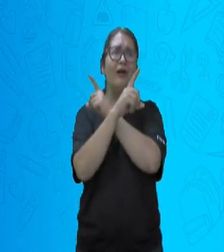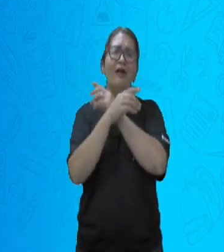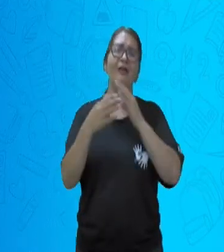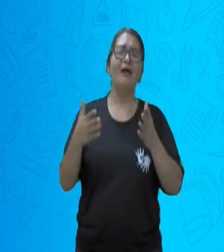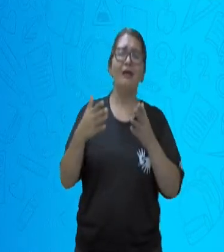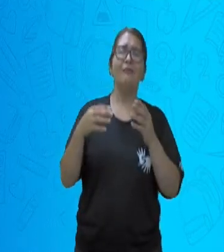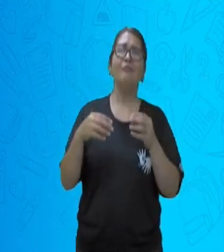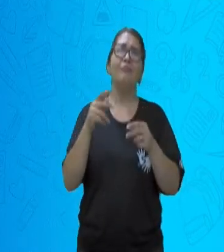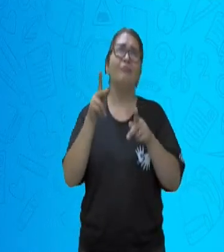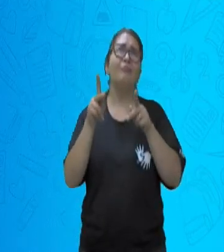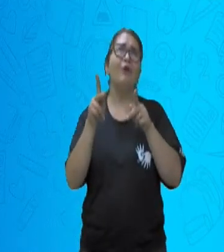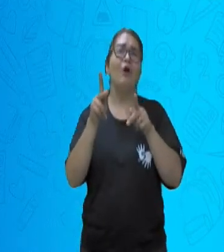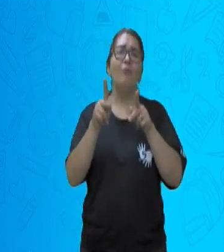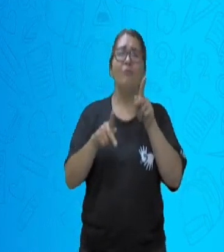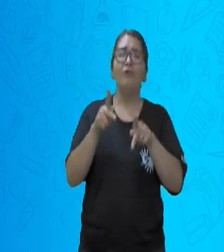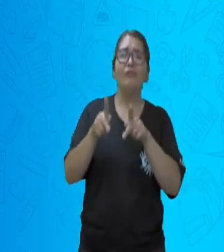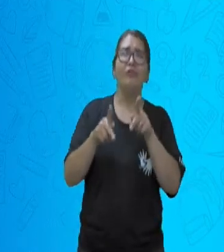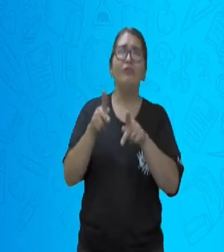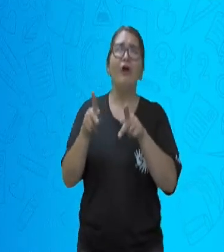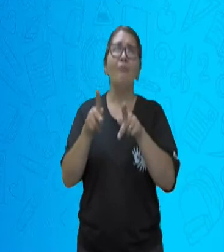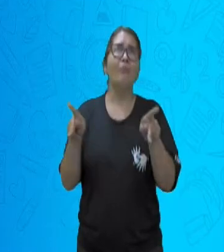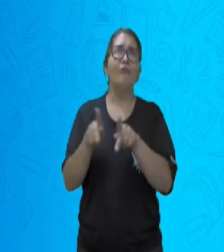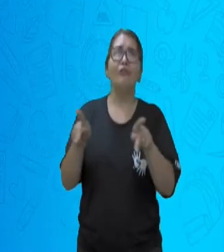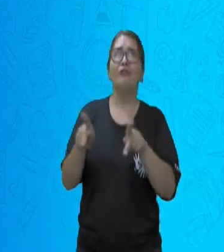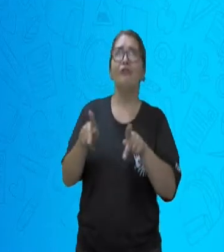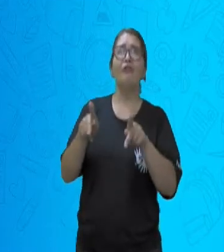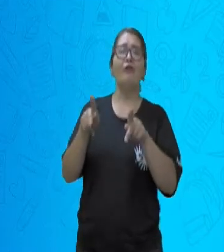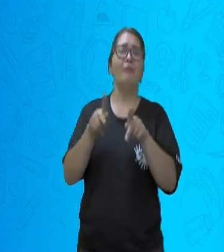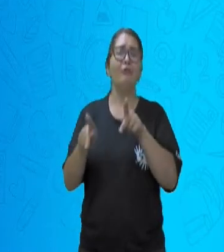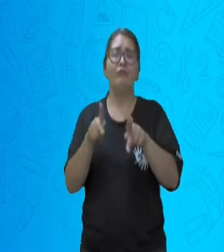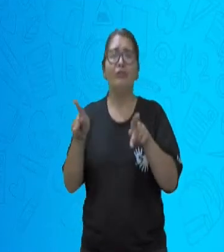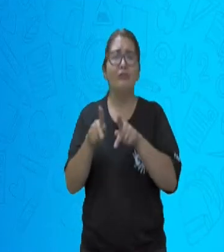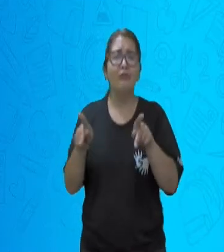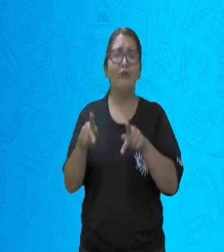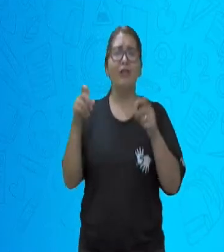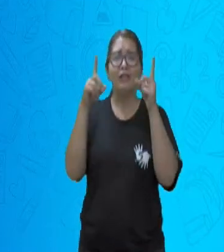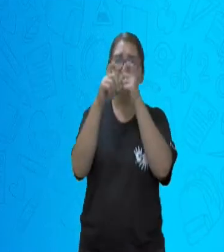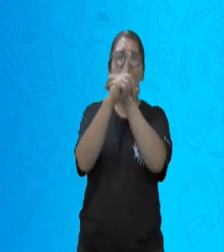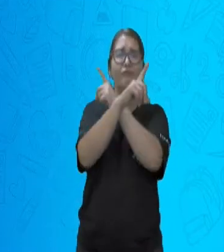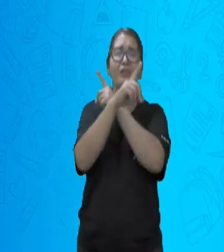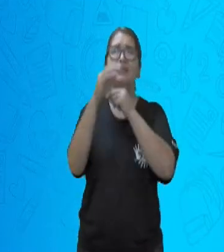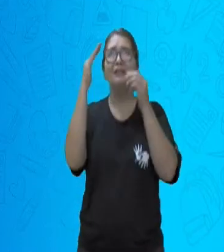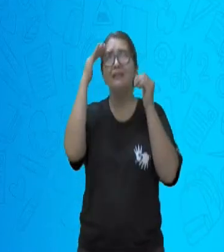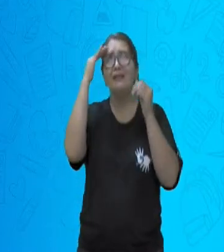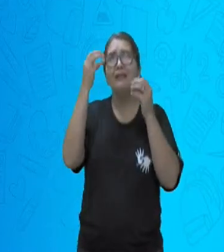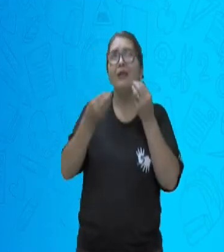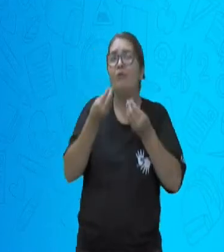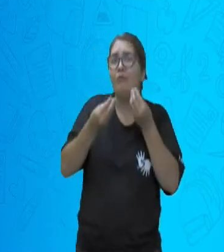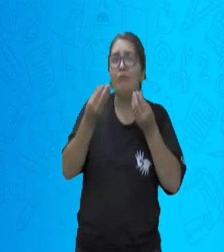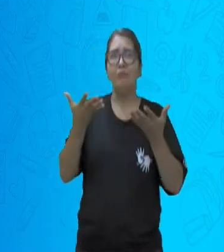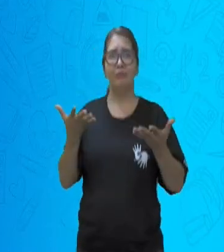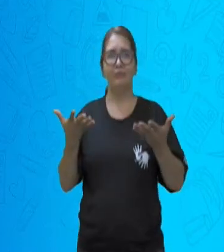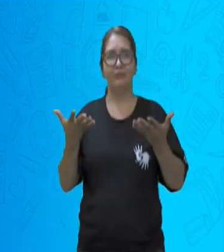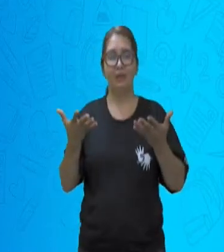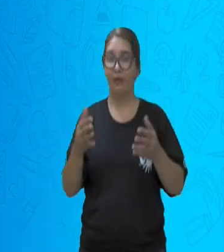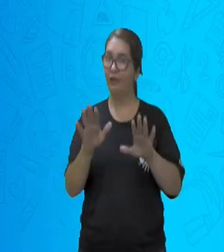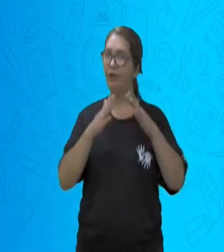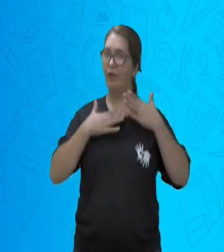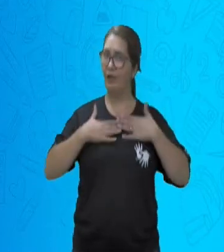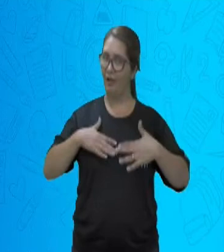mostrando multiplicação, de repente aparece a soma. E agora, como eu vou entender um pouco melhor isso? Vamos